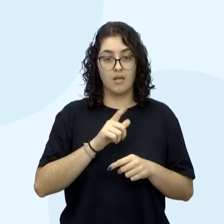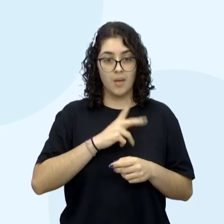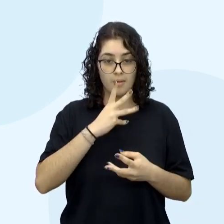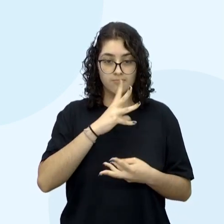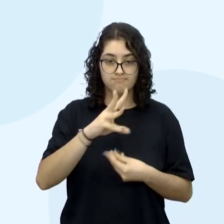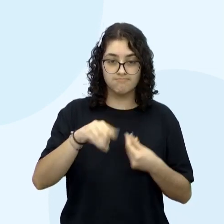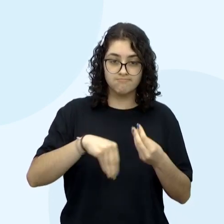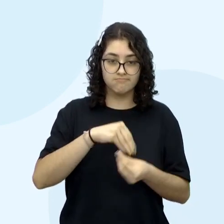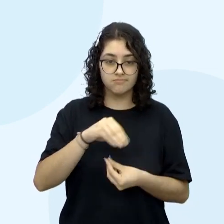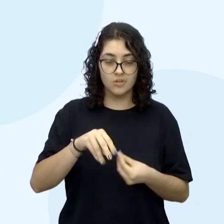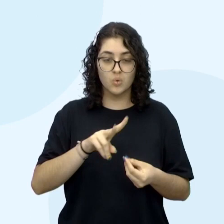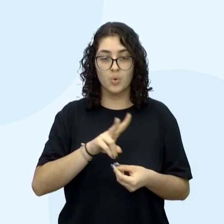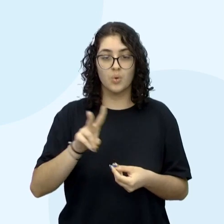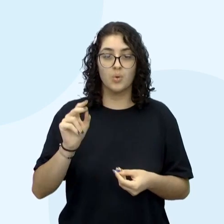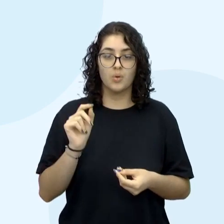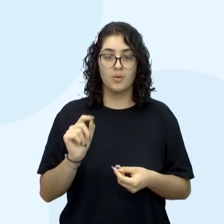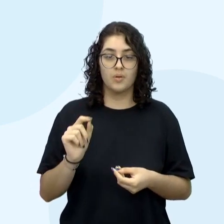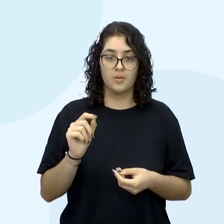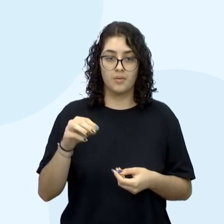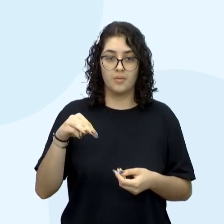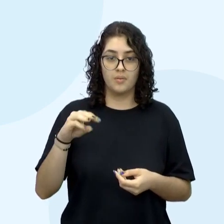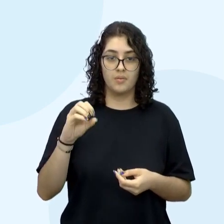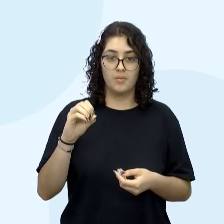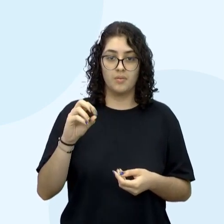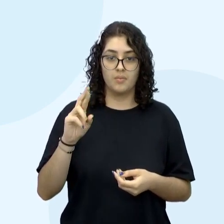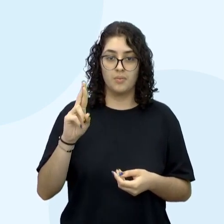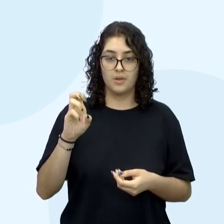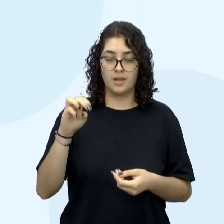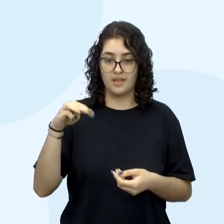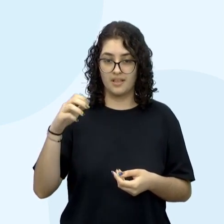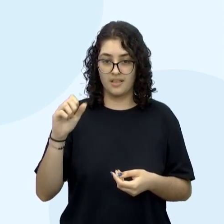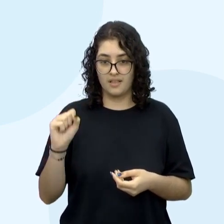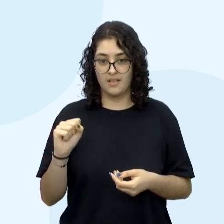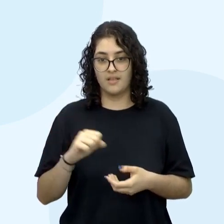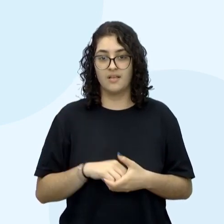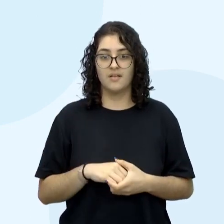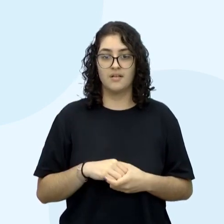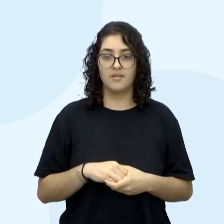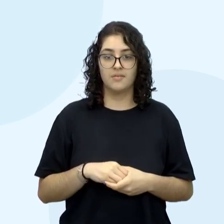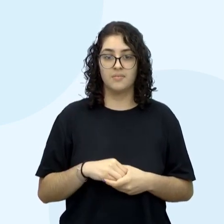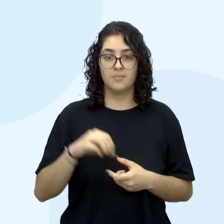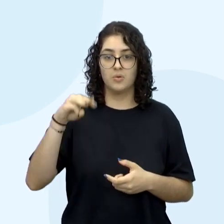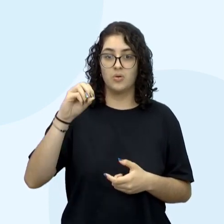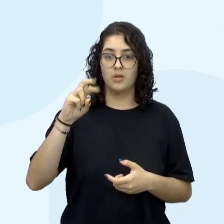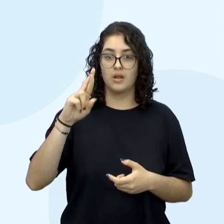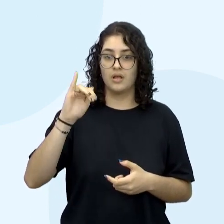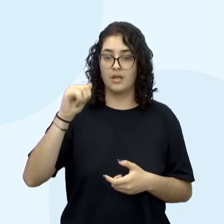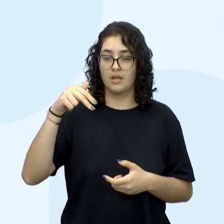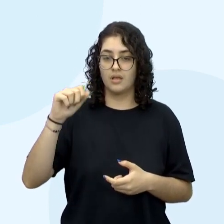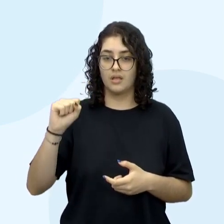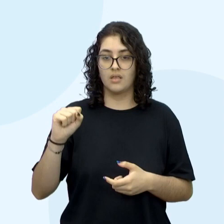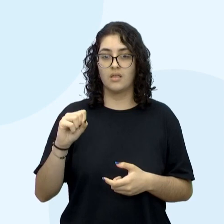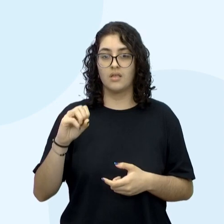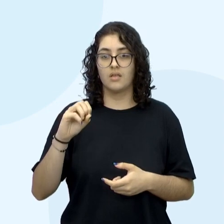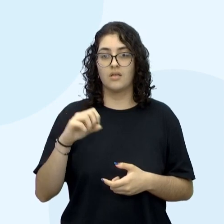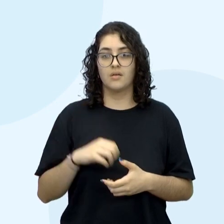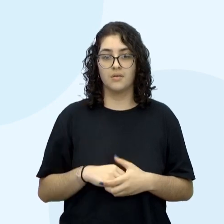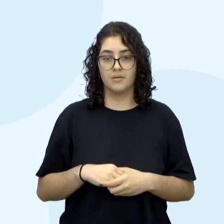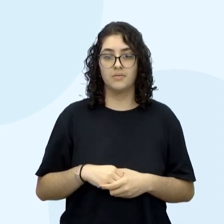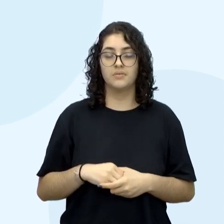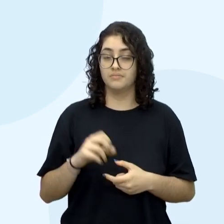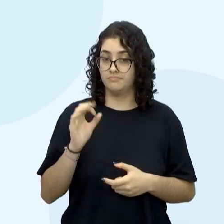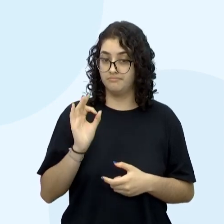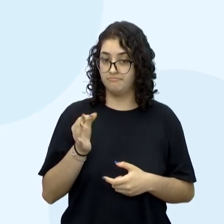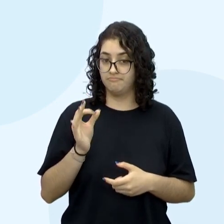heterogêneos, que são chamados aí de morenas. Eu lembrei da Jennifer agora, saudade dela. E moraínas.